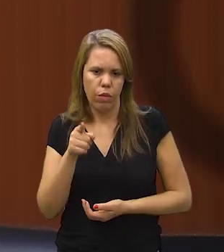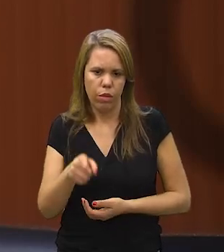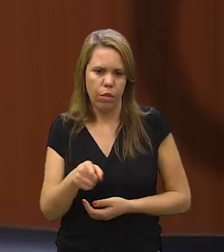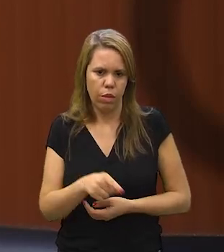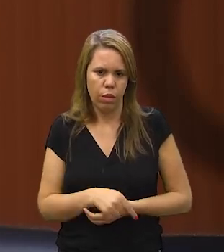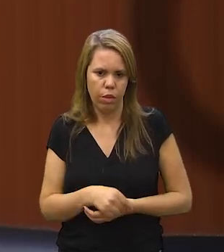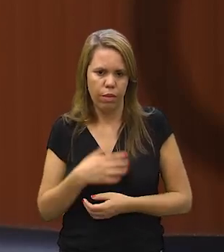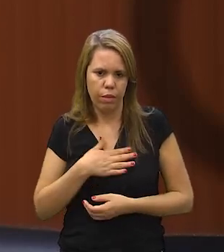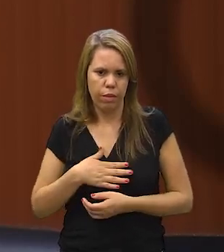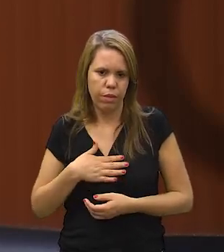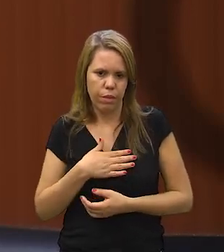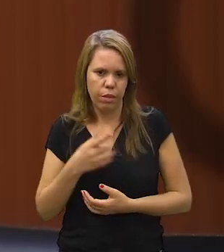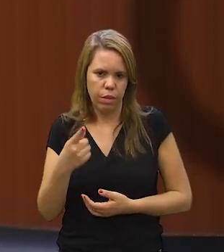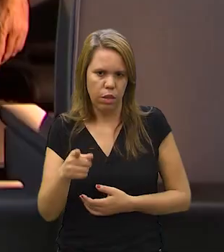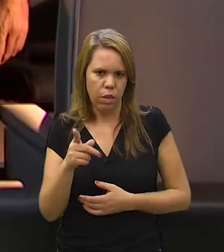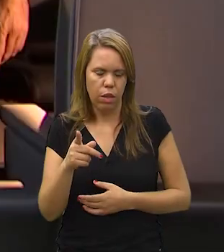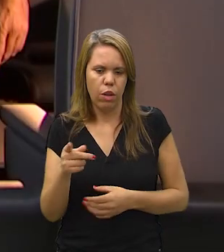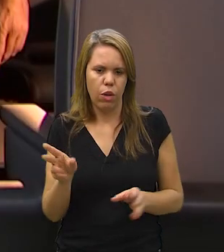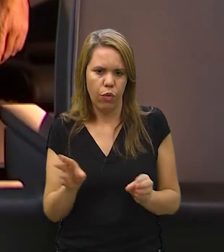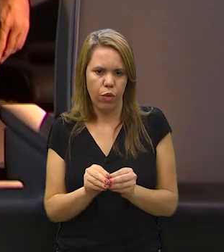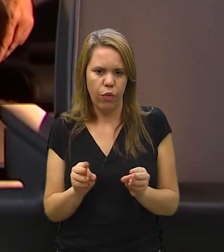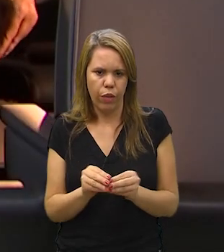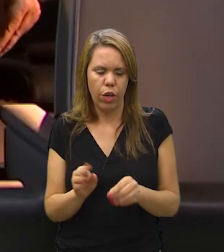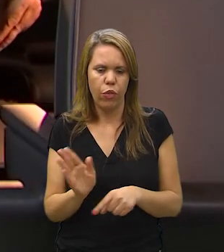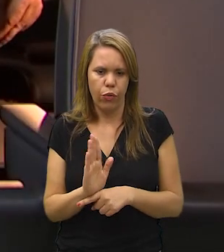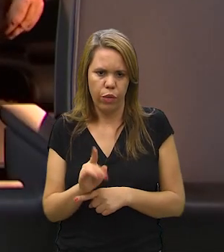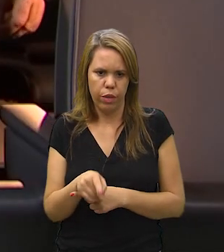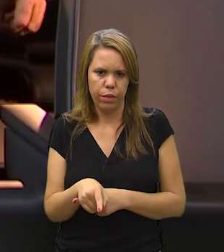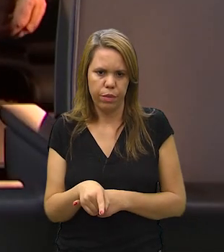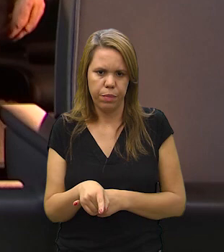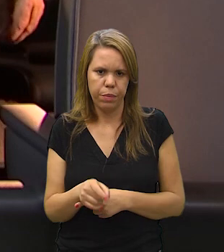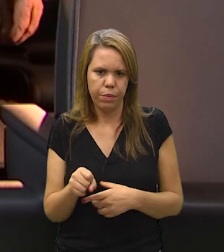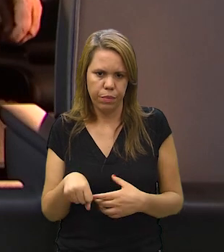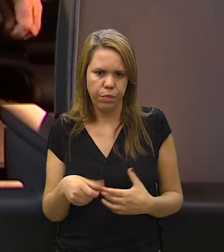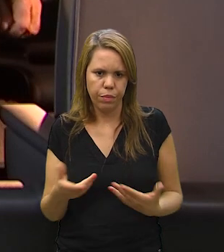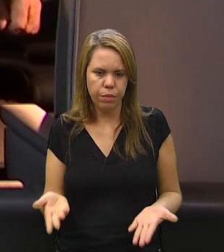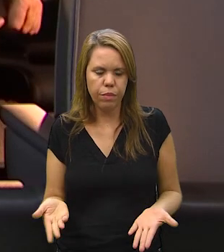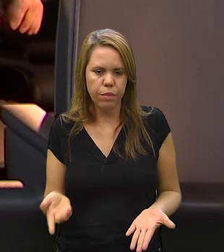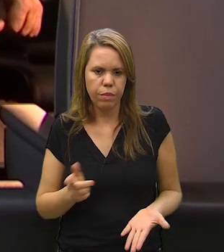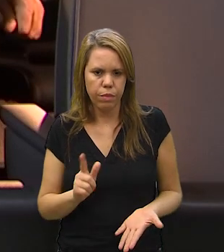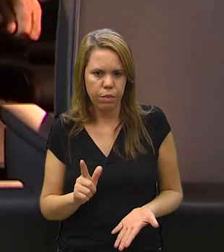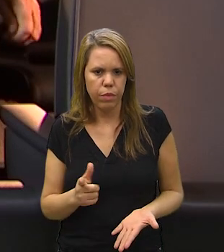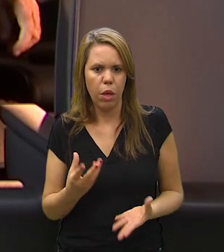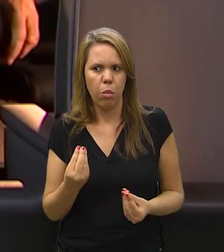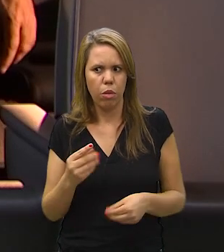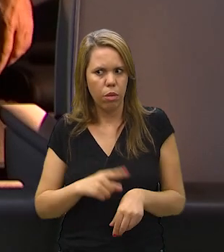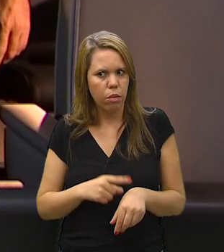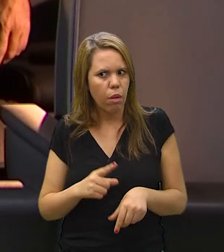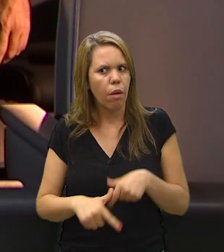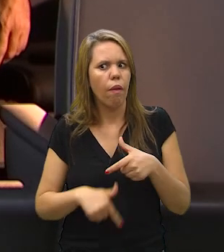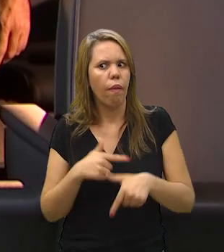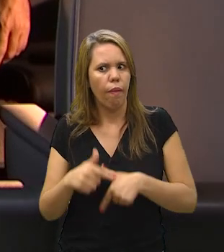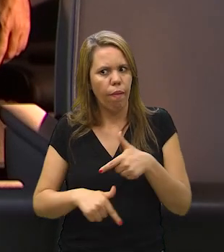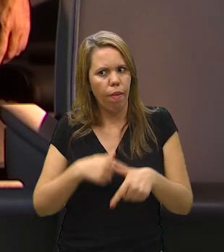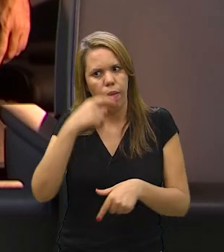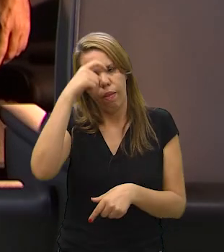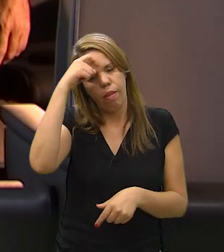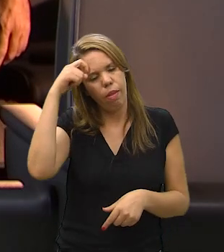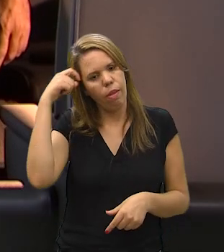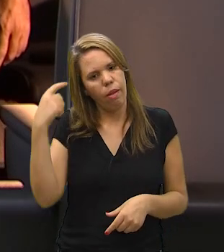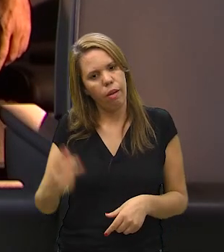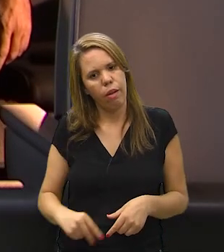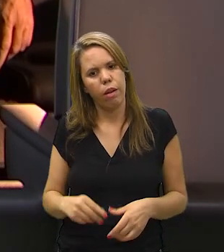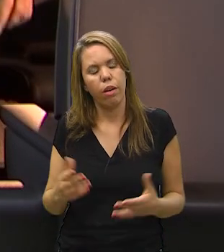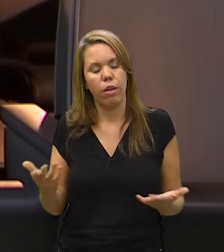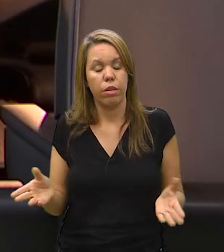Você ficou satisfeita com o seu produto final? Fiquei. É muito tempo de trabalho, né? É bom